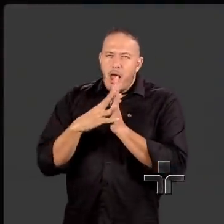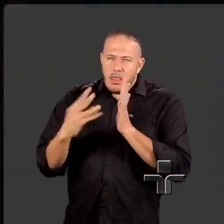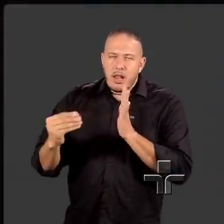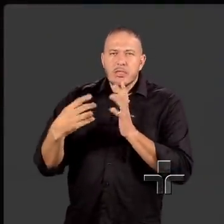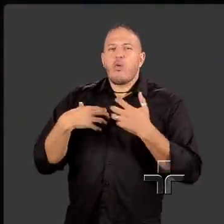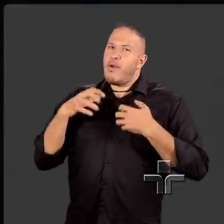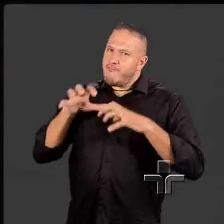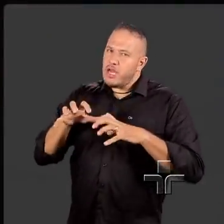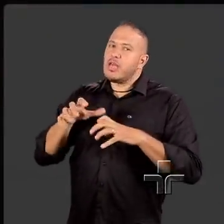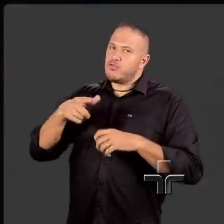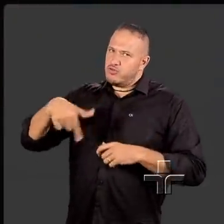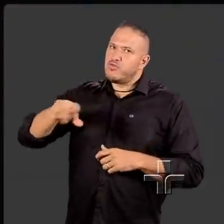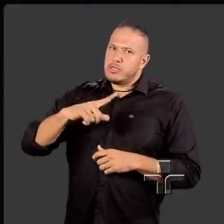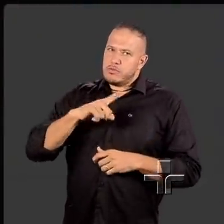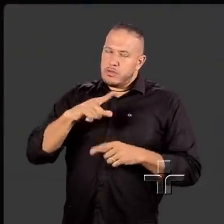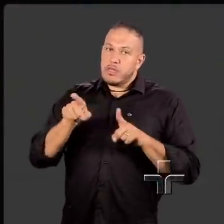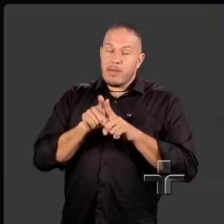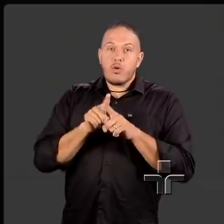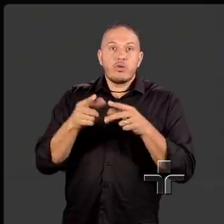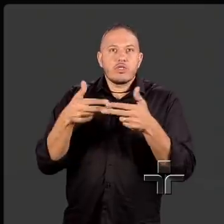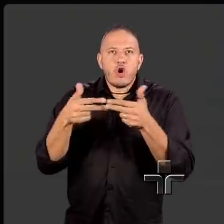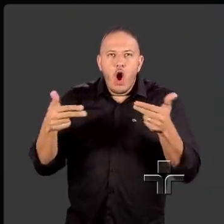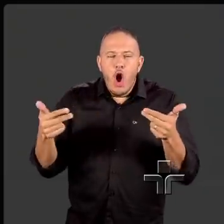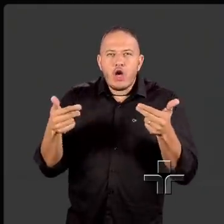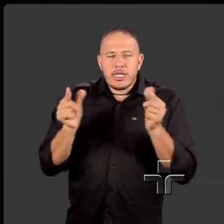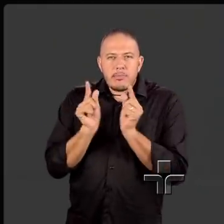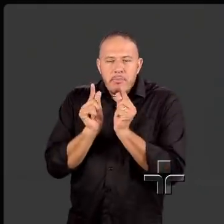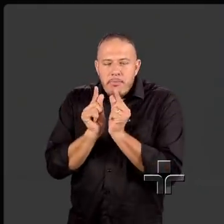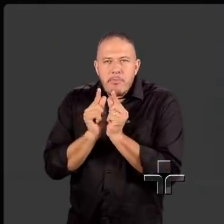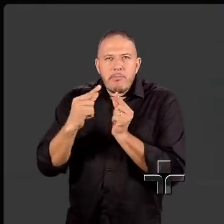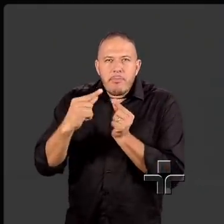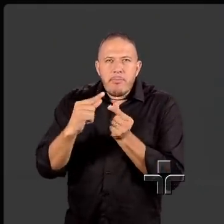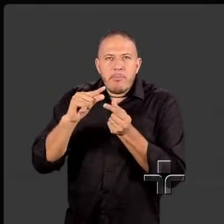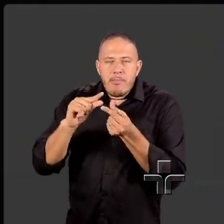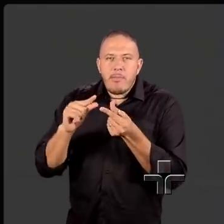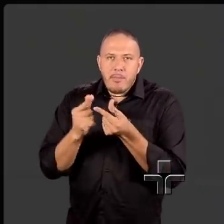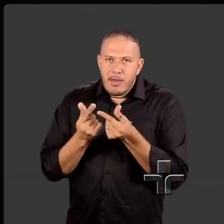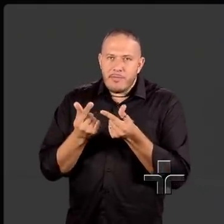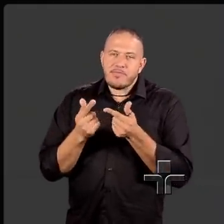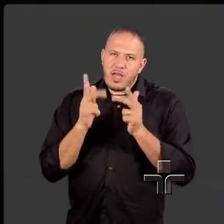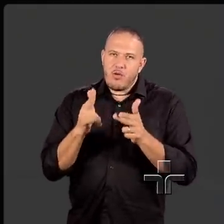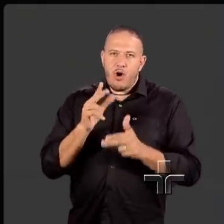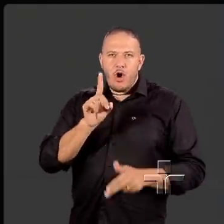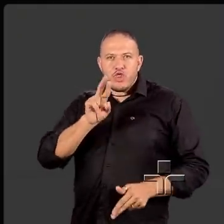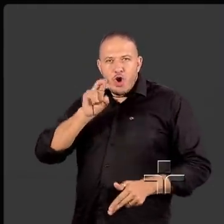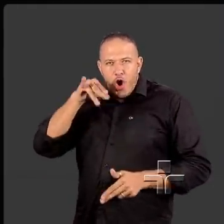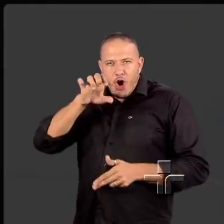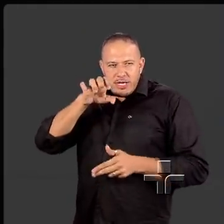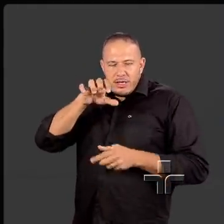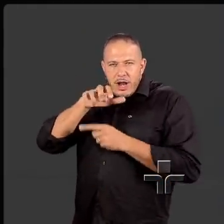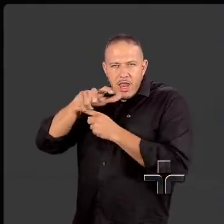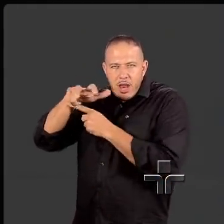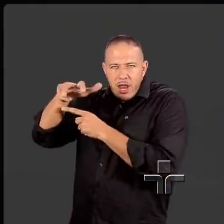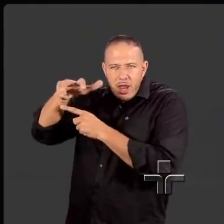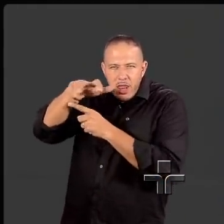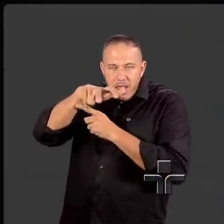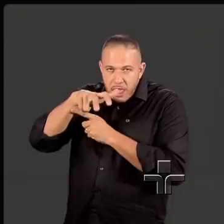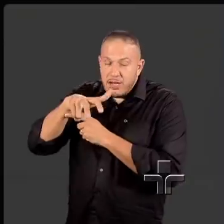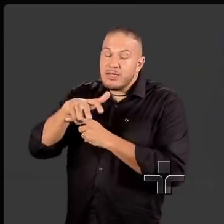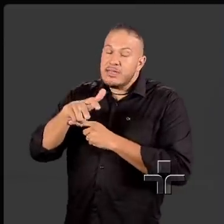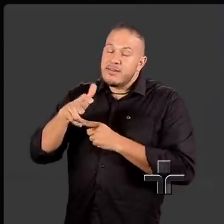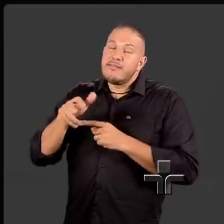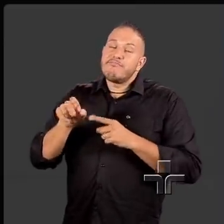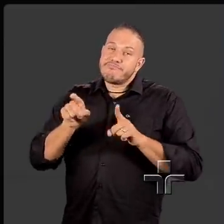tudo também. Quando as coisas ficam muito pequenas, como os drones, existem